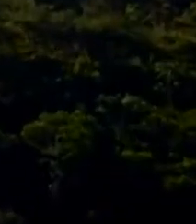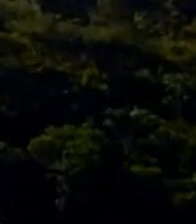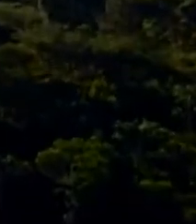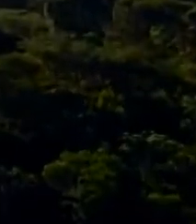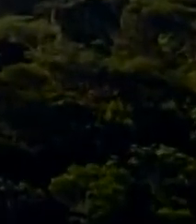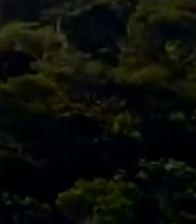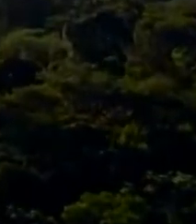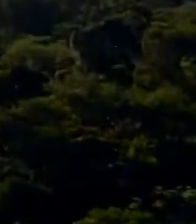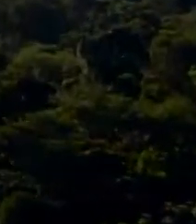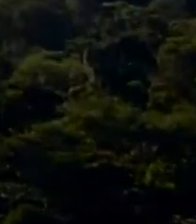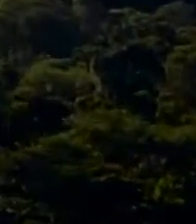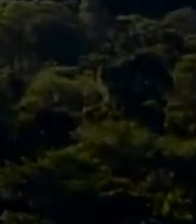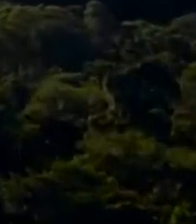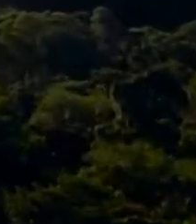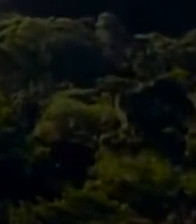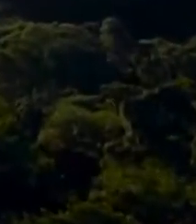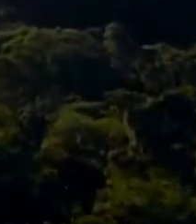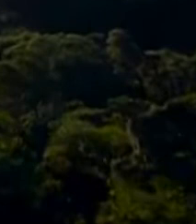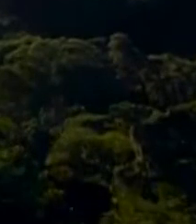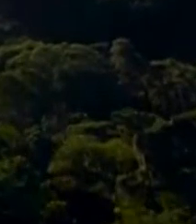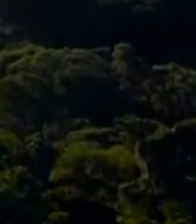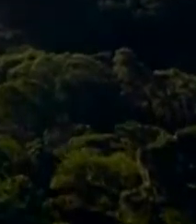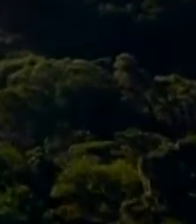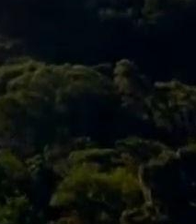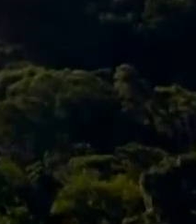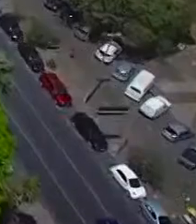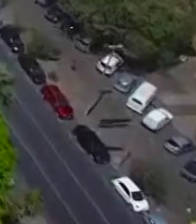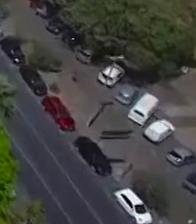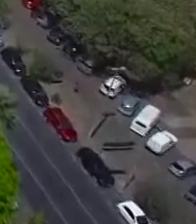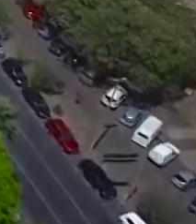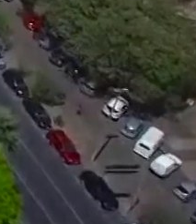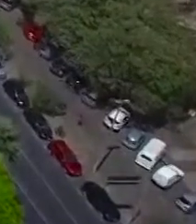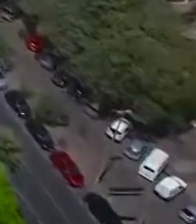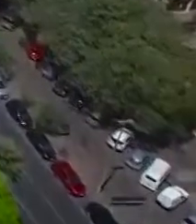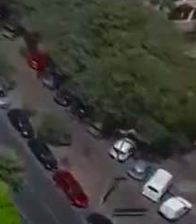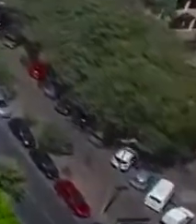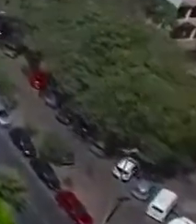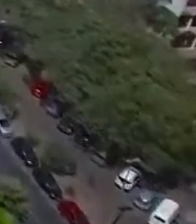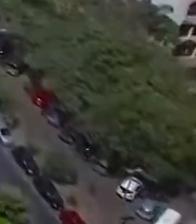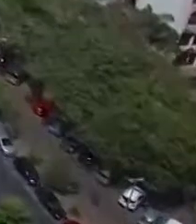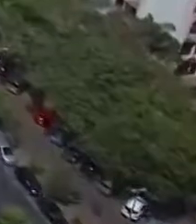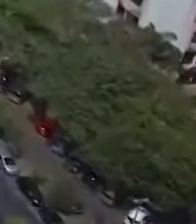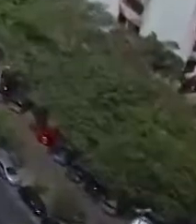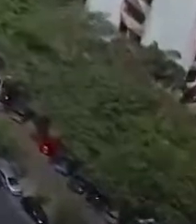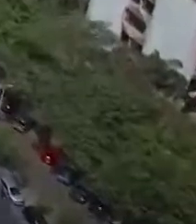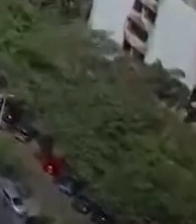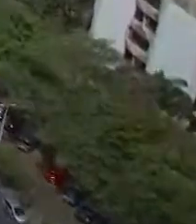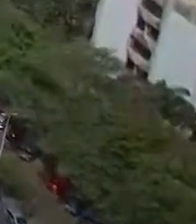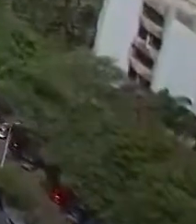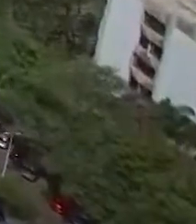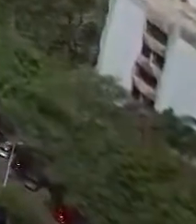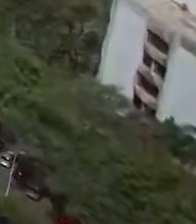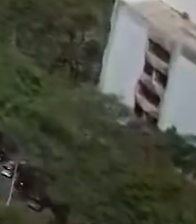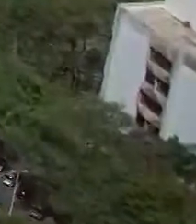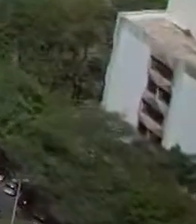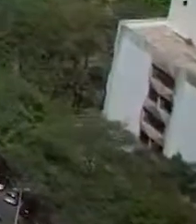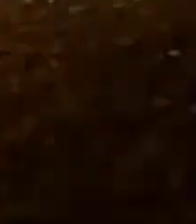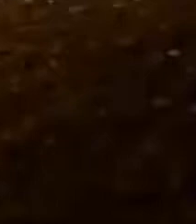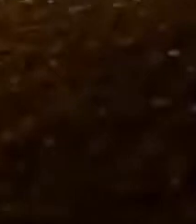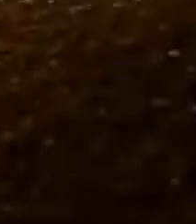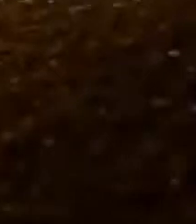símbolo. O lábaro que sentas estrelado, e diga o verde louro desta